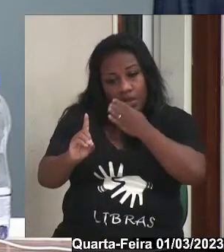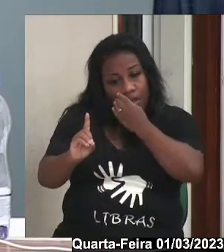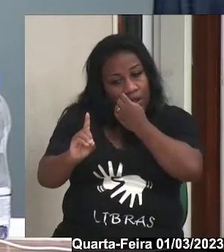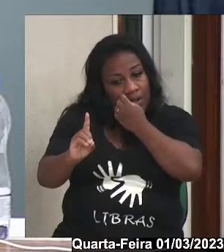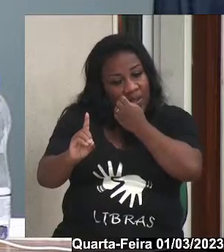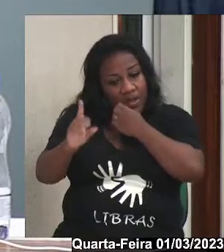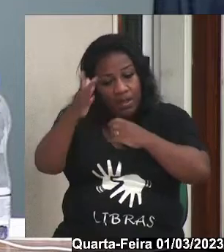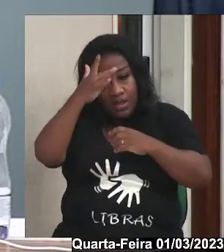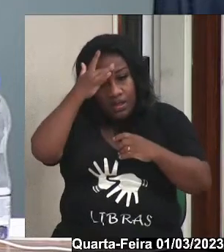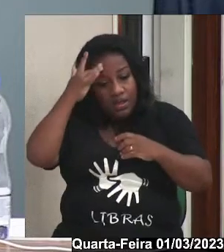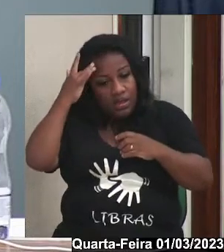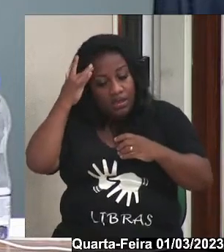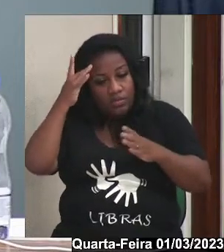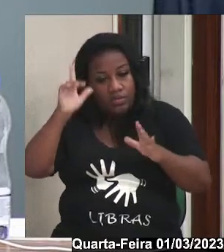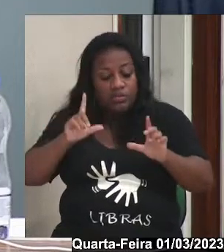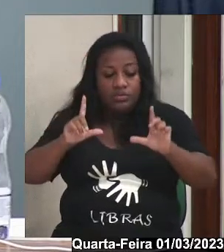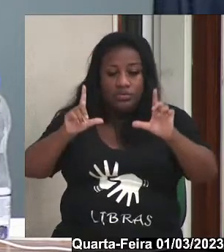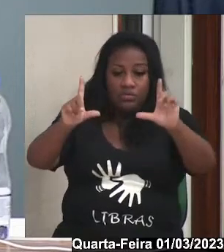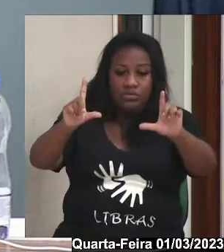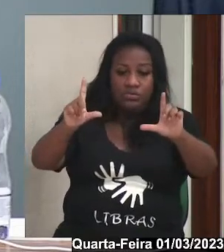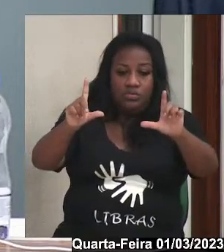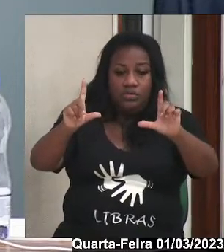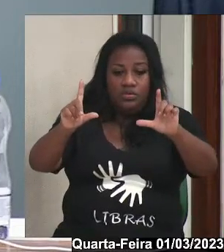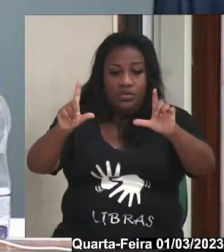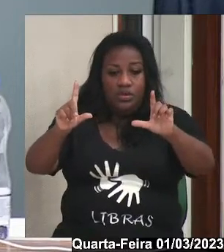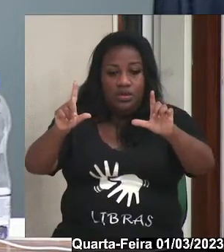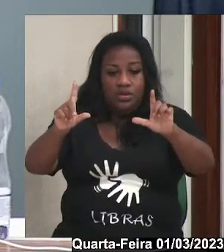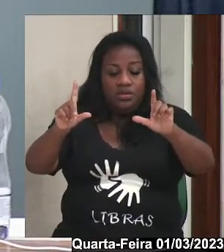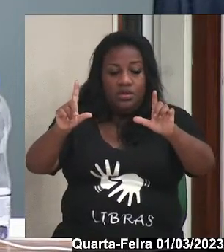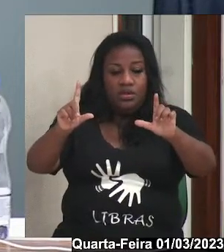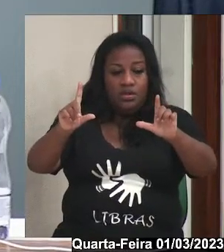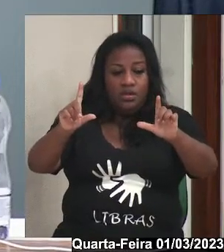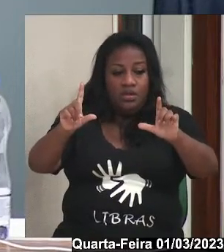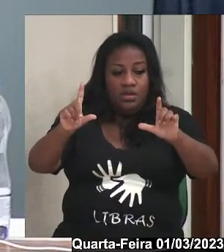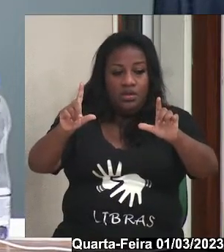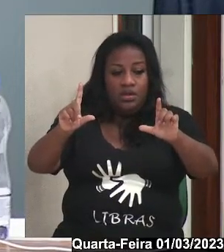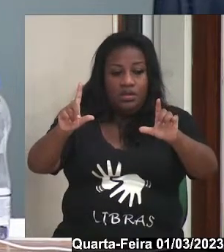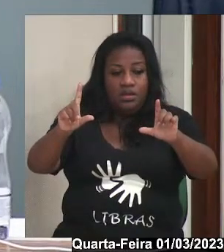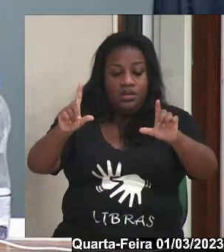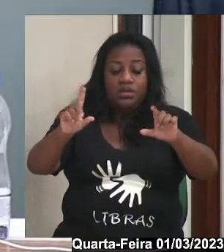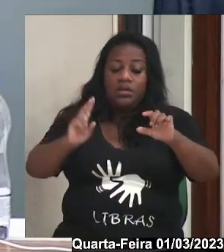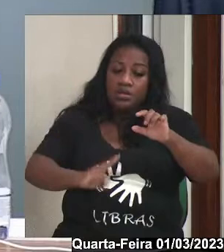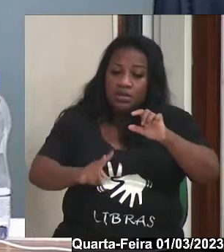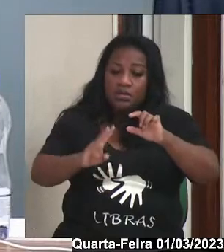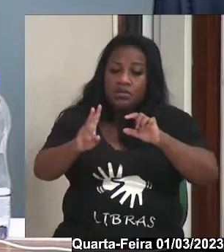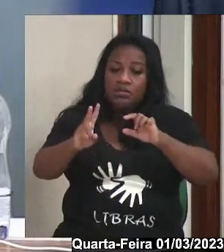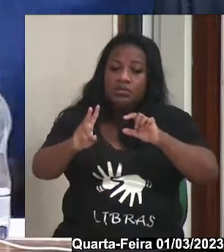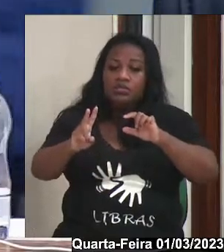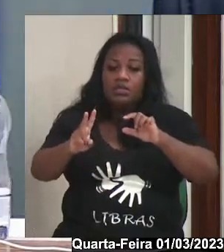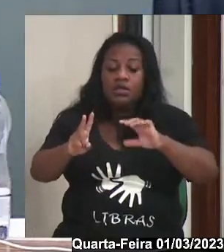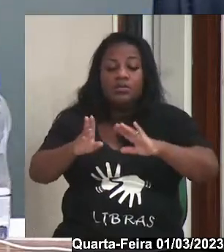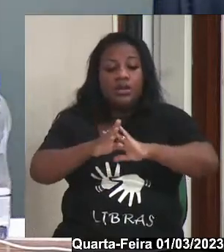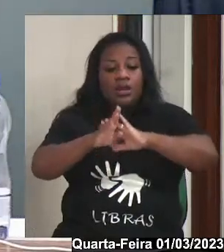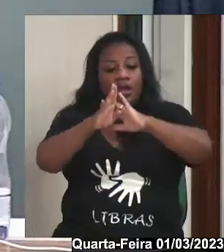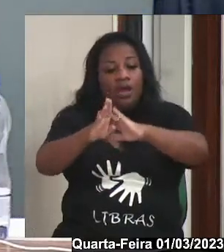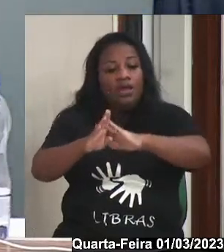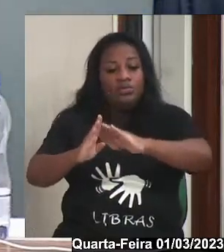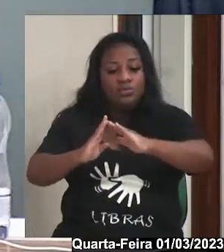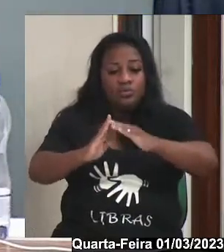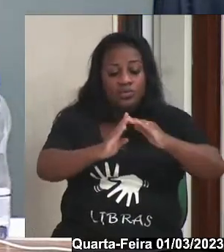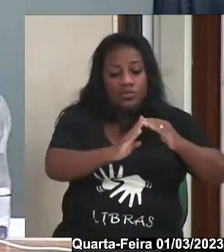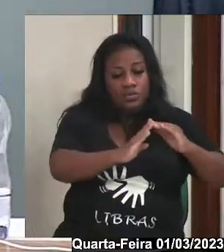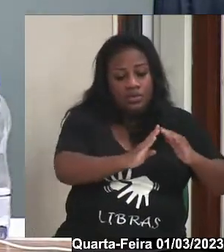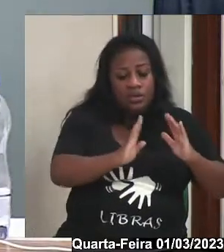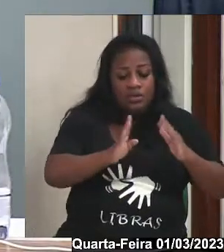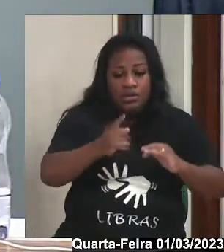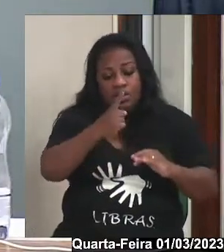Pomorori, considerando que o senhor Dol Pomorori tem uma importante atuação social no município. Considerando o trabalho há